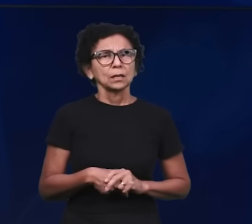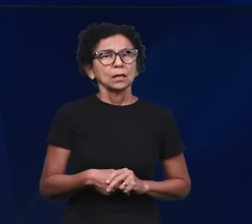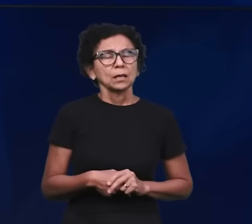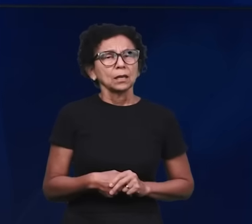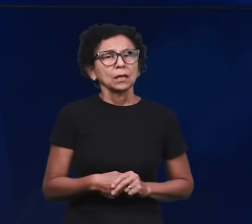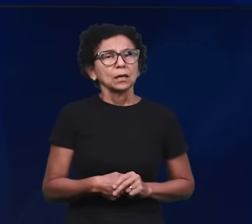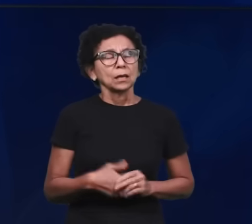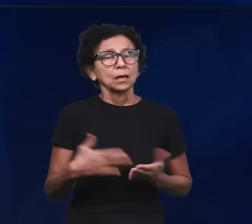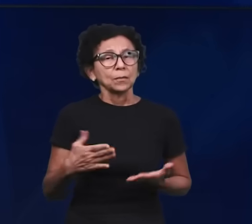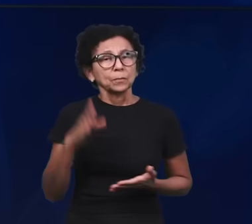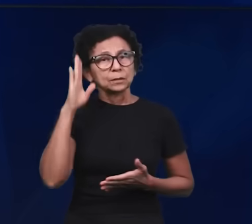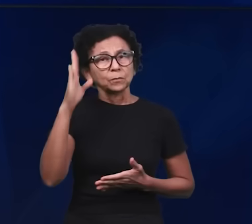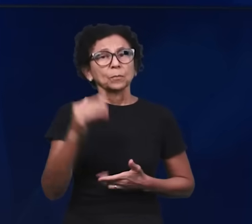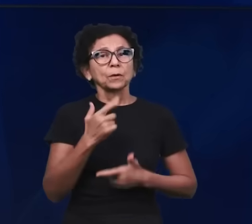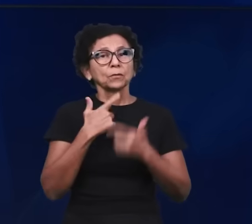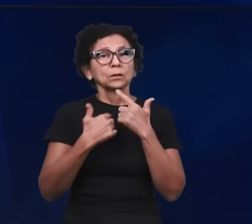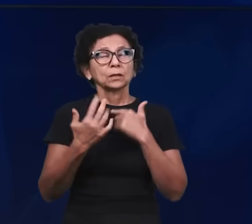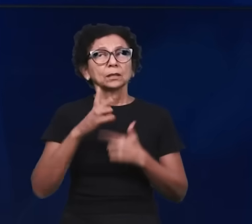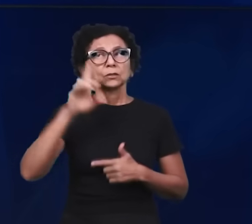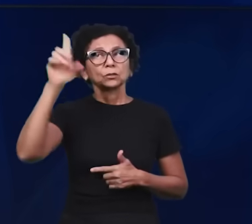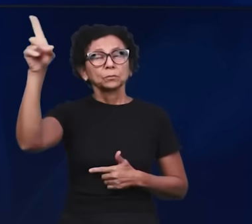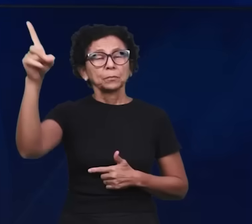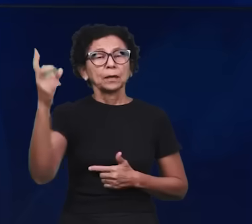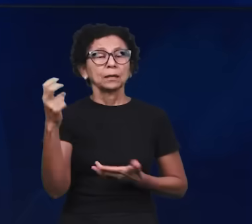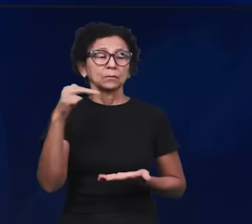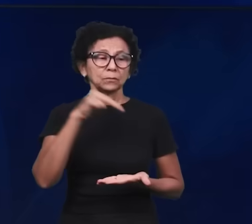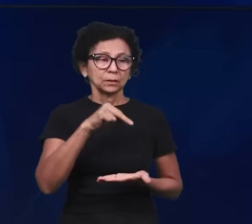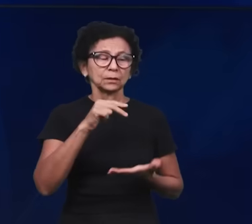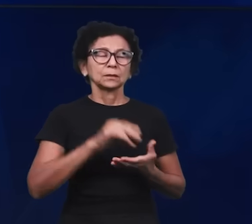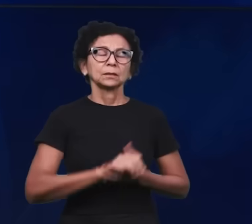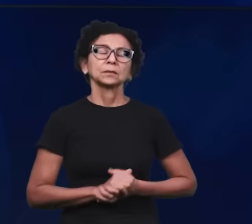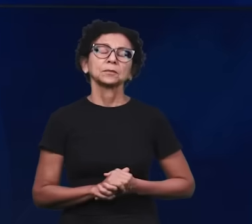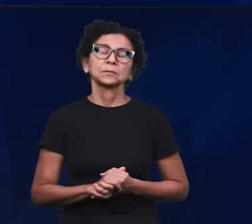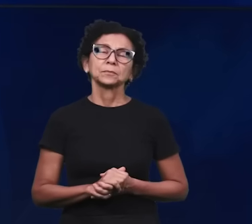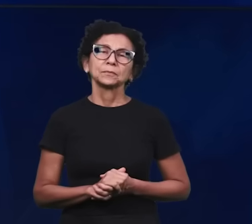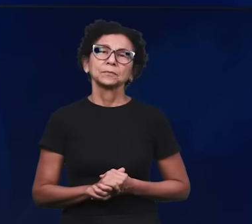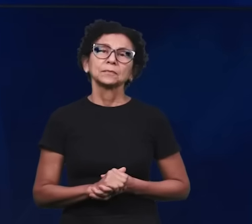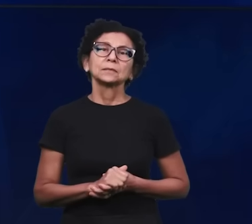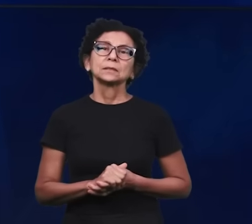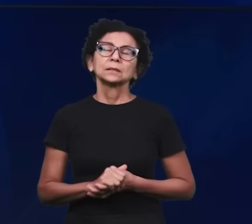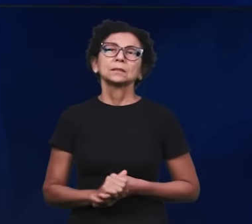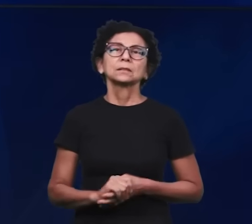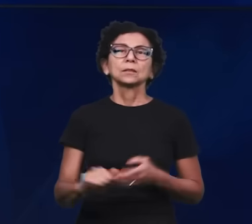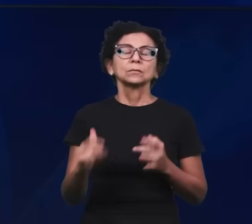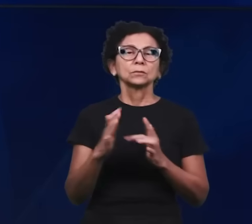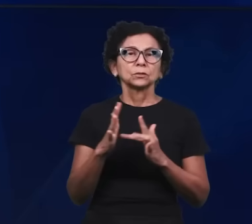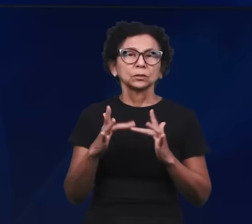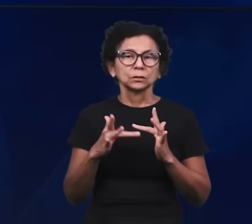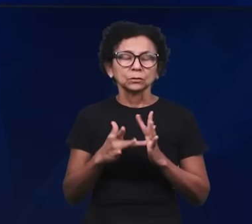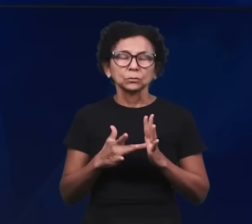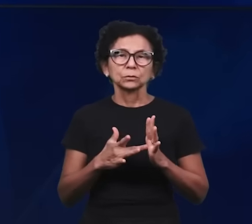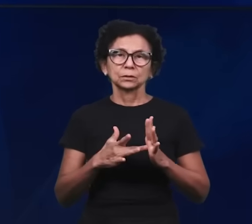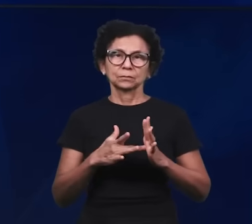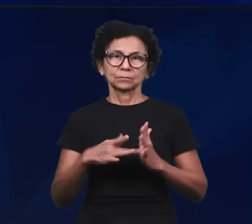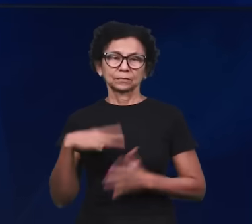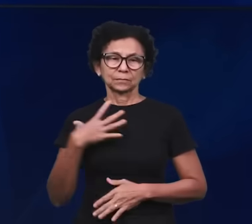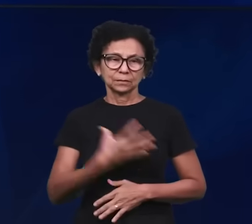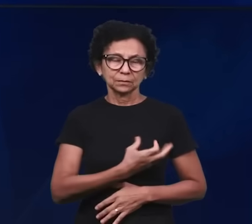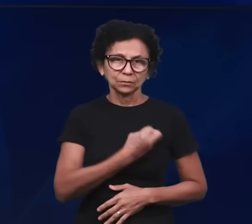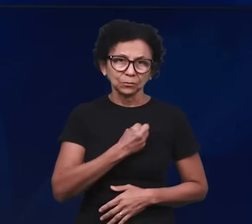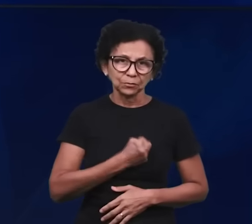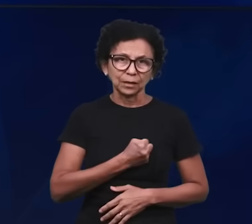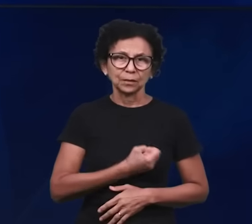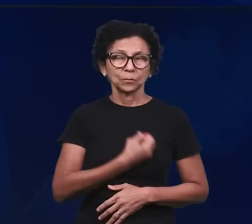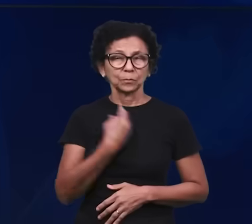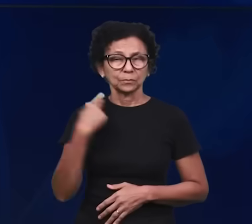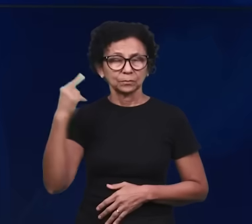a sede dela, Jesus podia saciar. Não era num poço, não era naquele momento. A sede para a vida eterna, que é o próprio